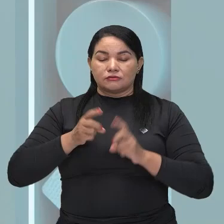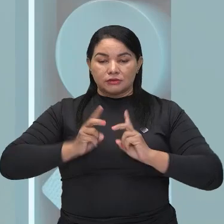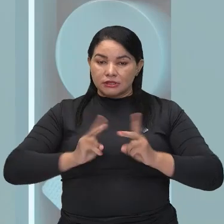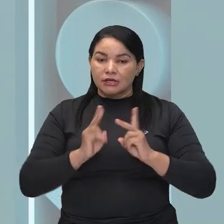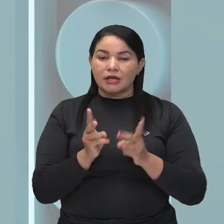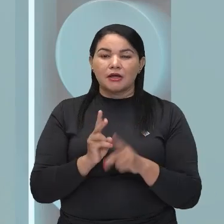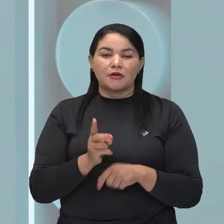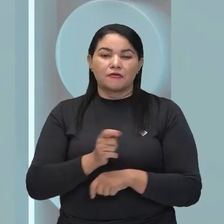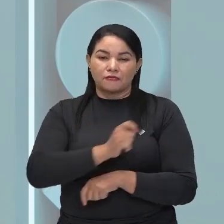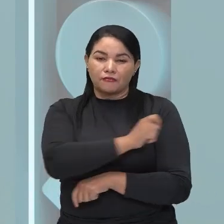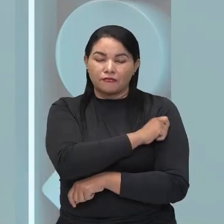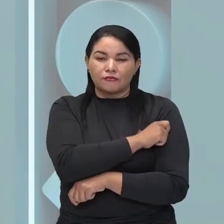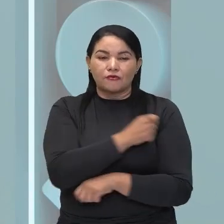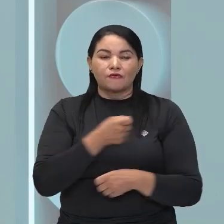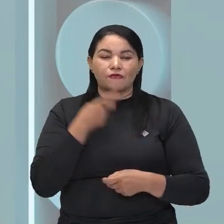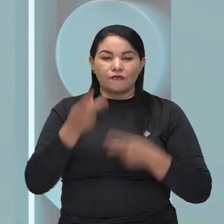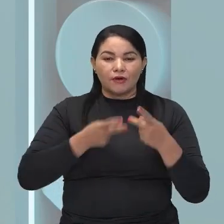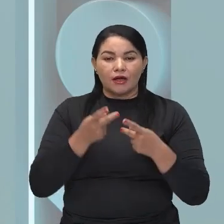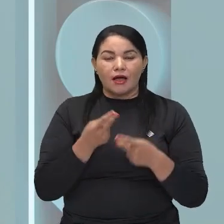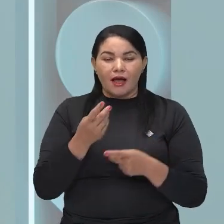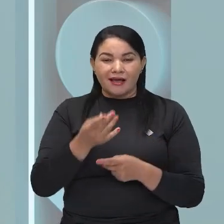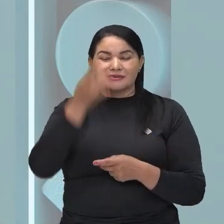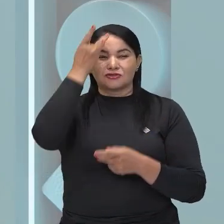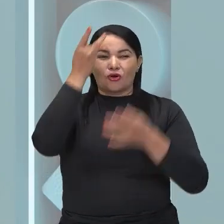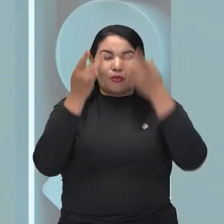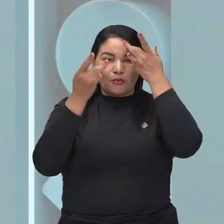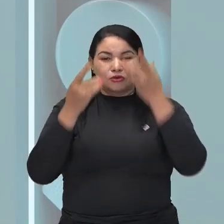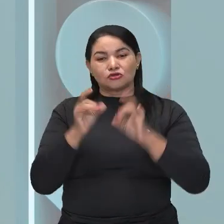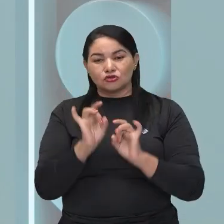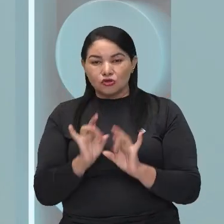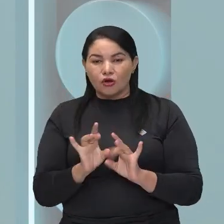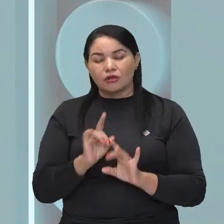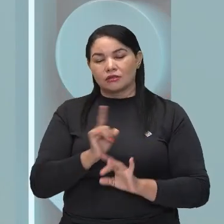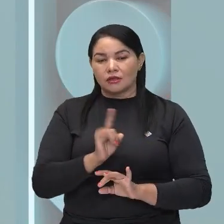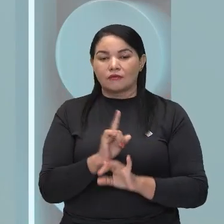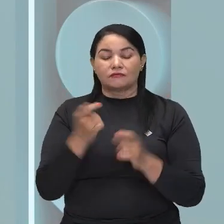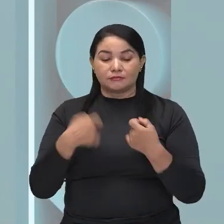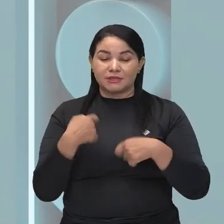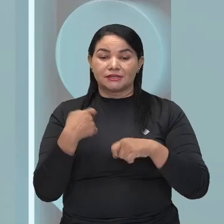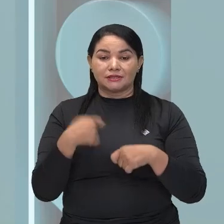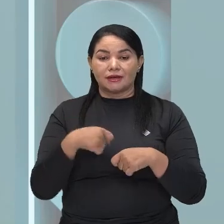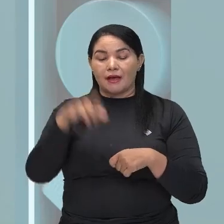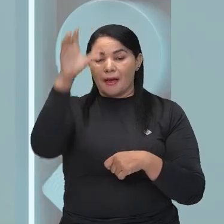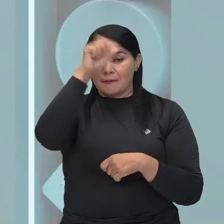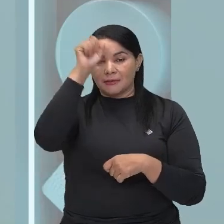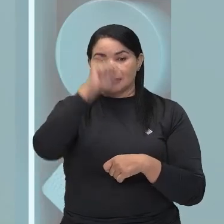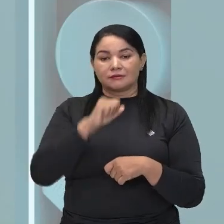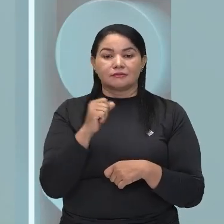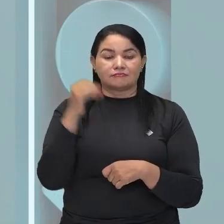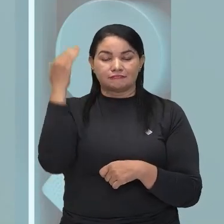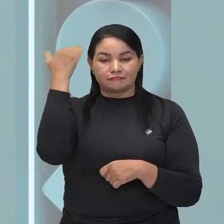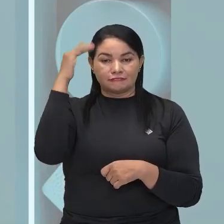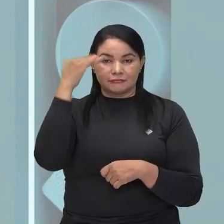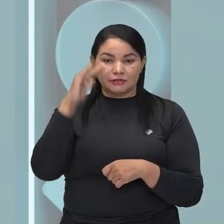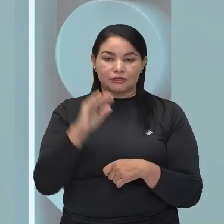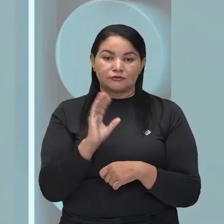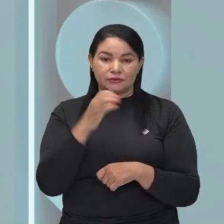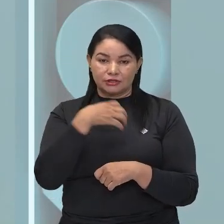não é para decorar. Com o tempo, você vai se habituando a este uso e compreendendo